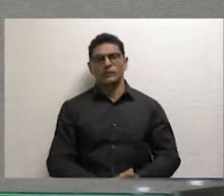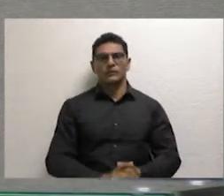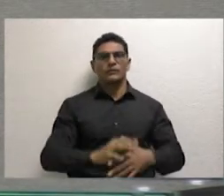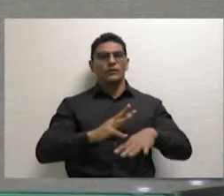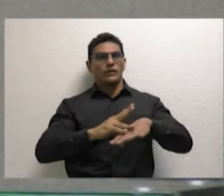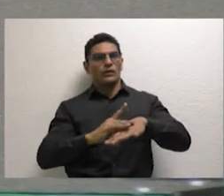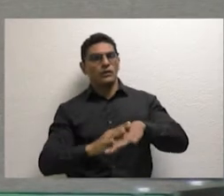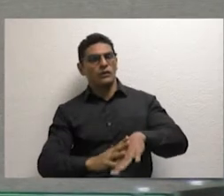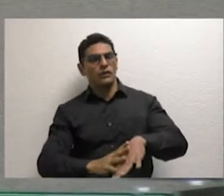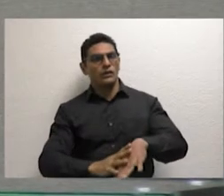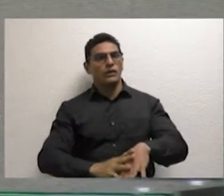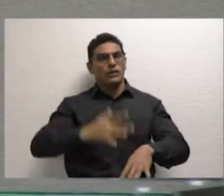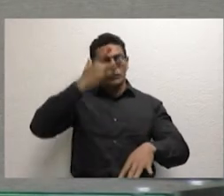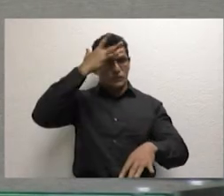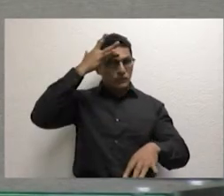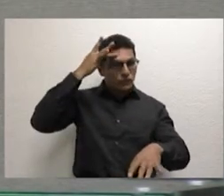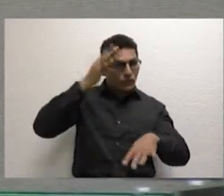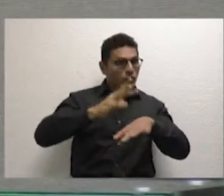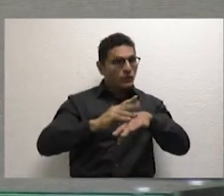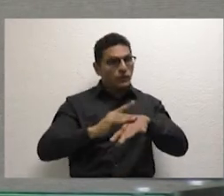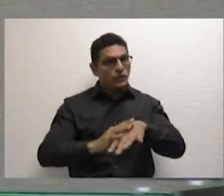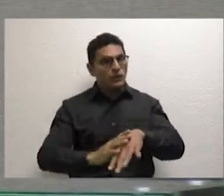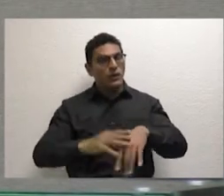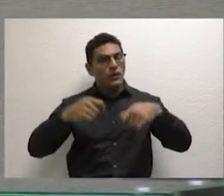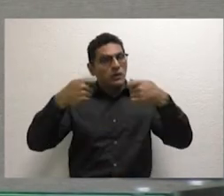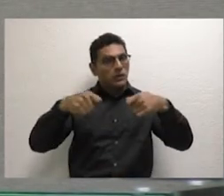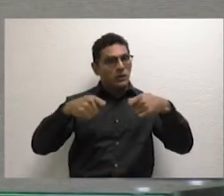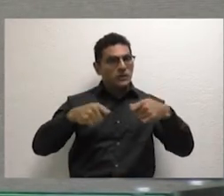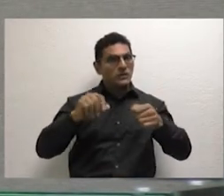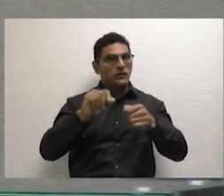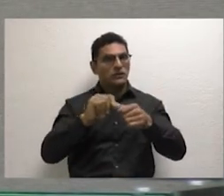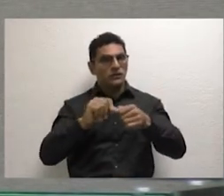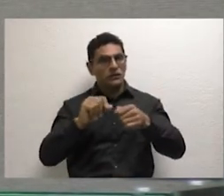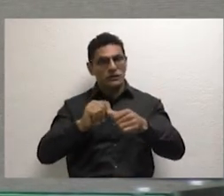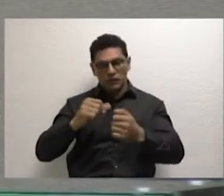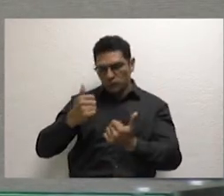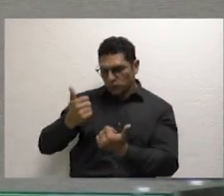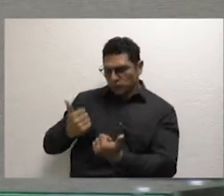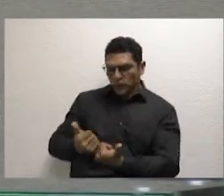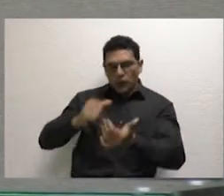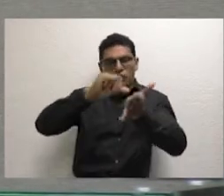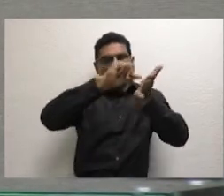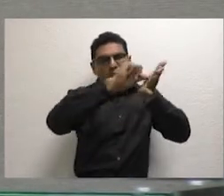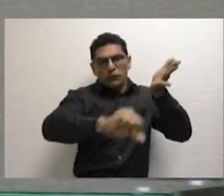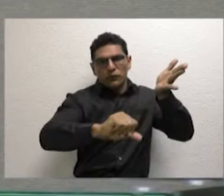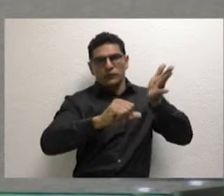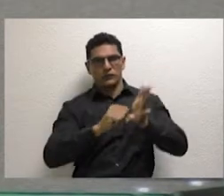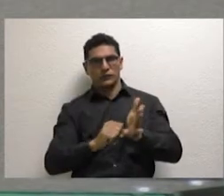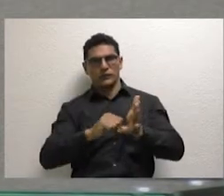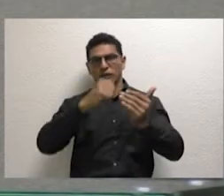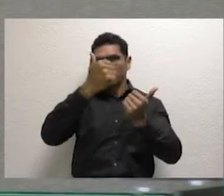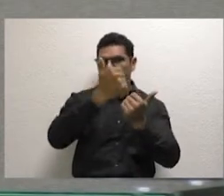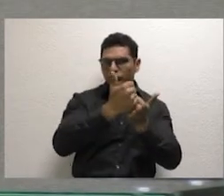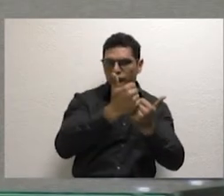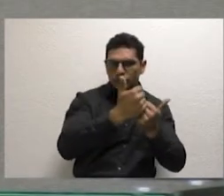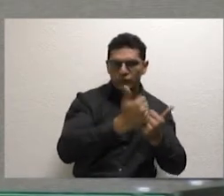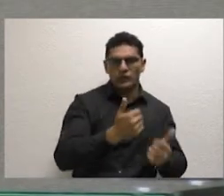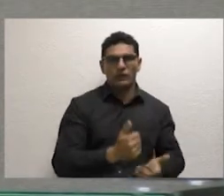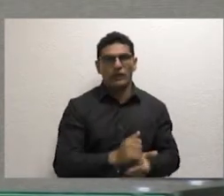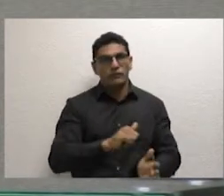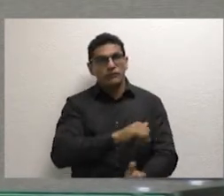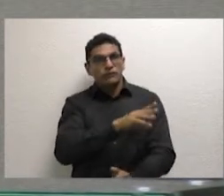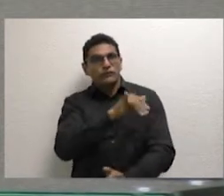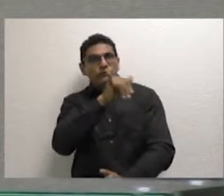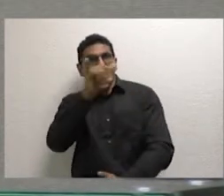precisam fazer o transplante renal, se dirige a Suzana através de TFD e vão para São